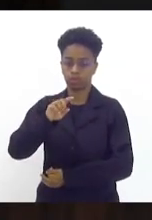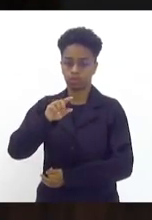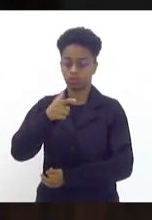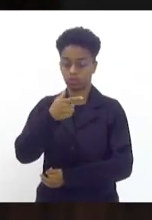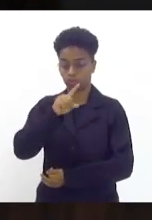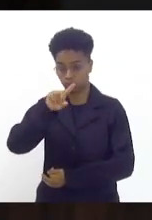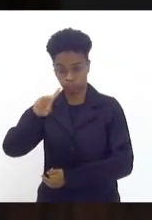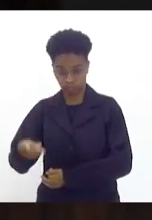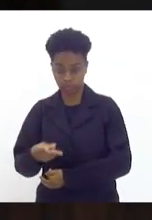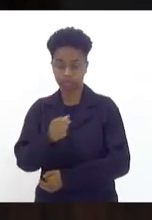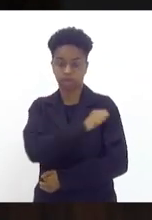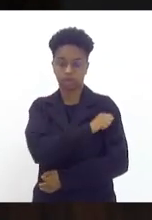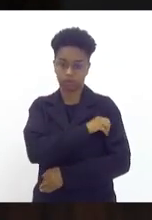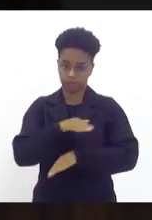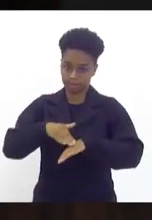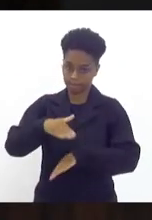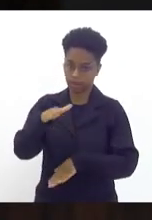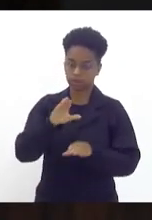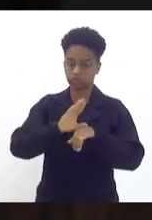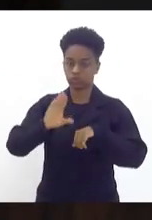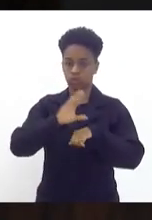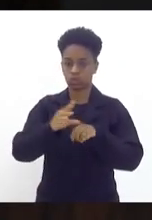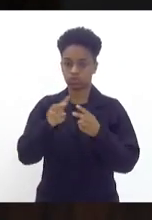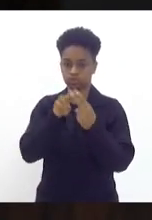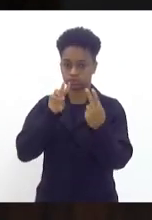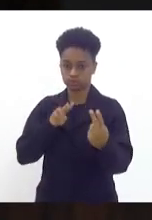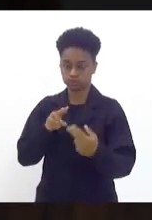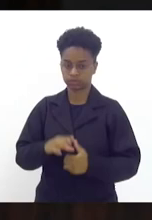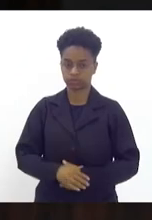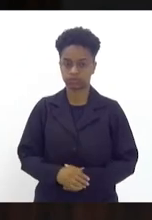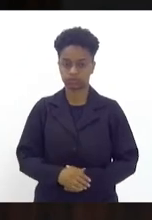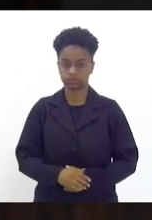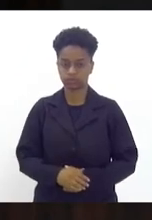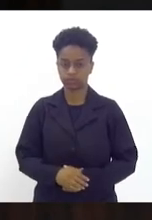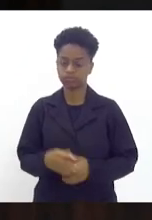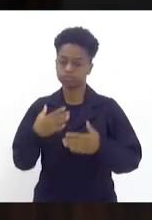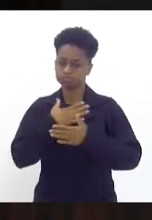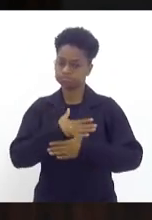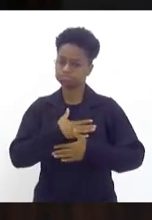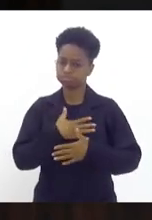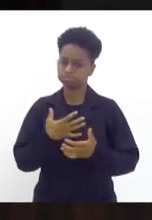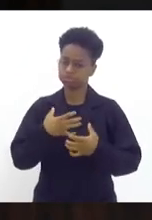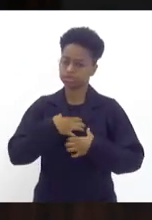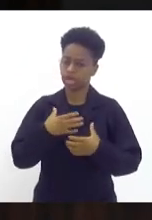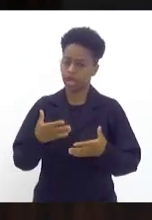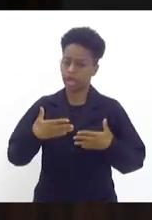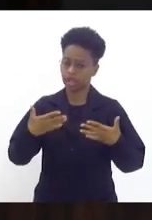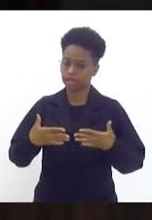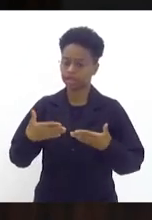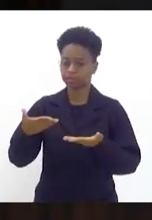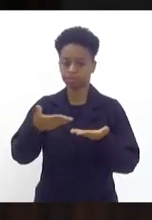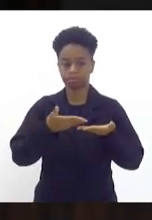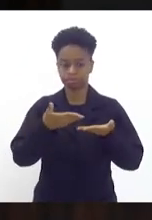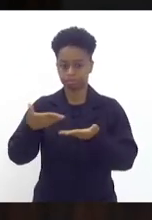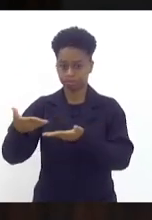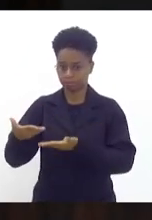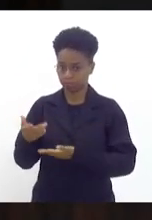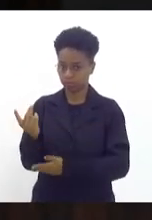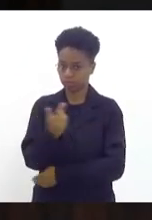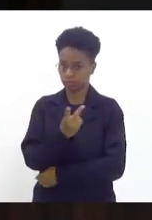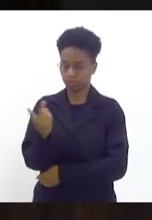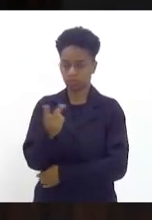em cursos online. É com grande alegria que recebemos essas duas